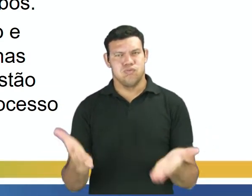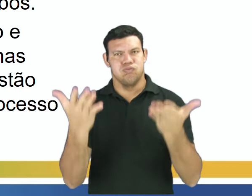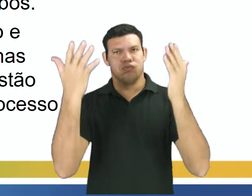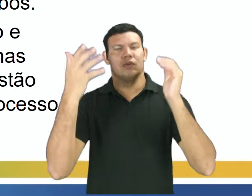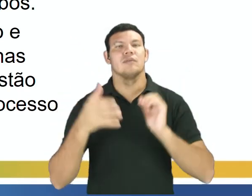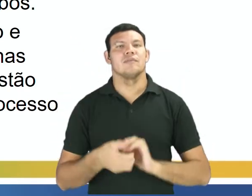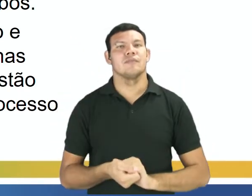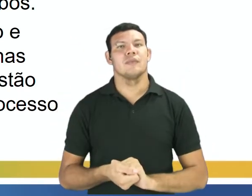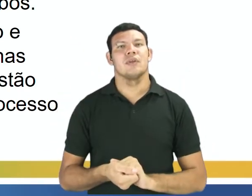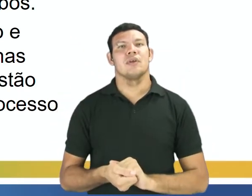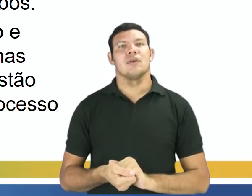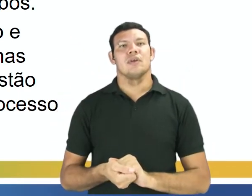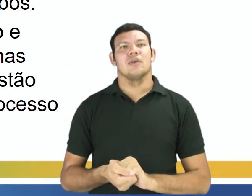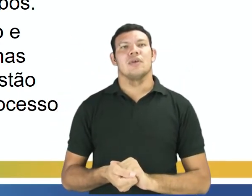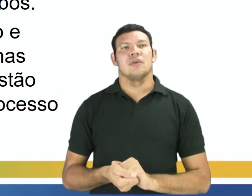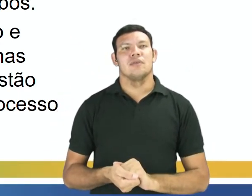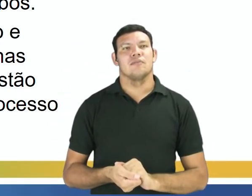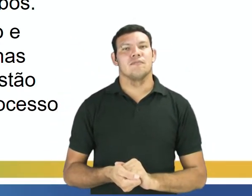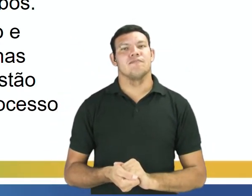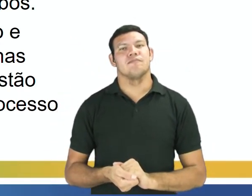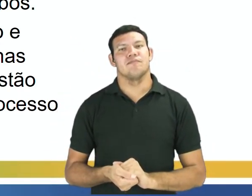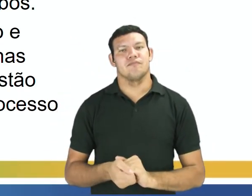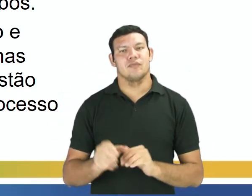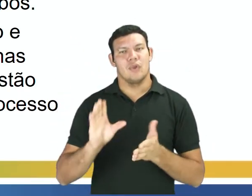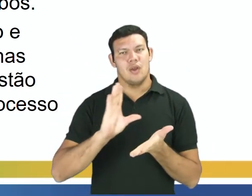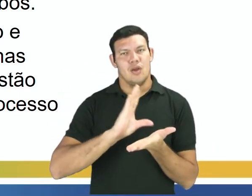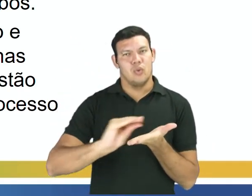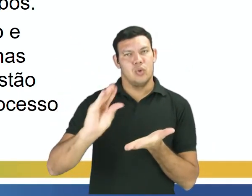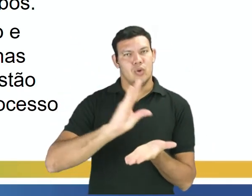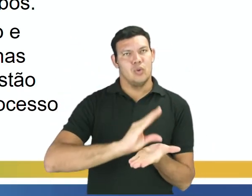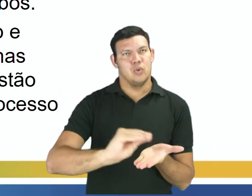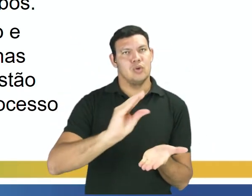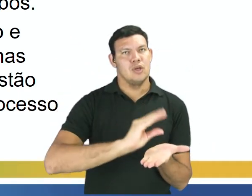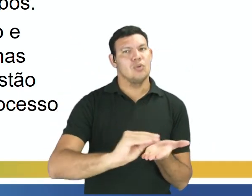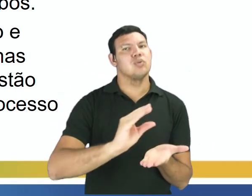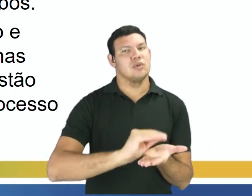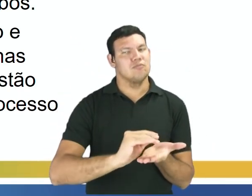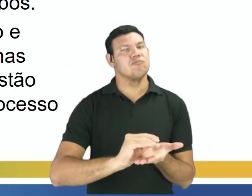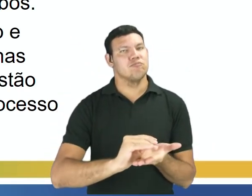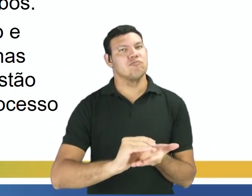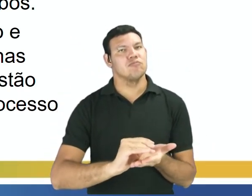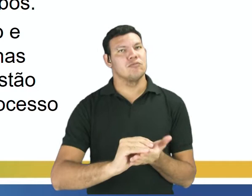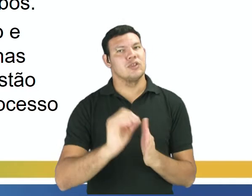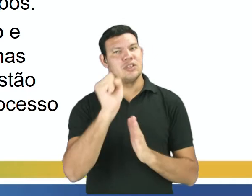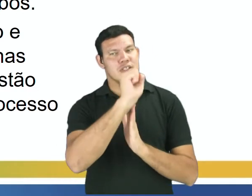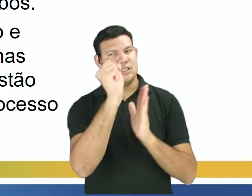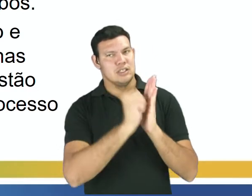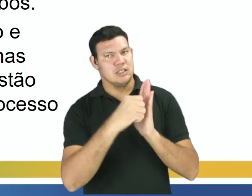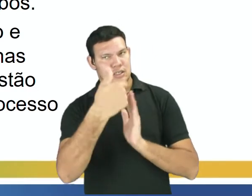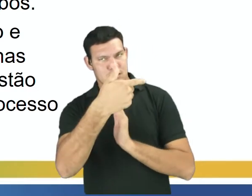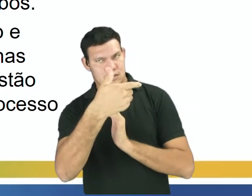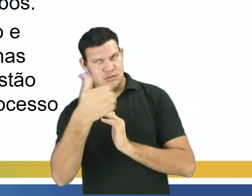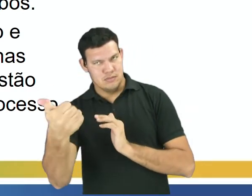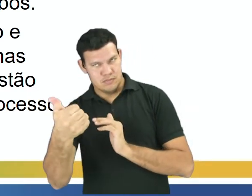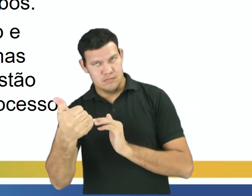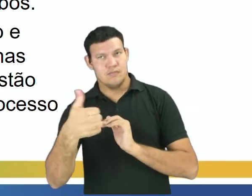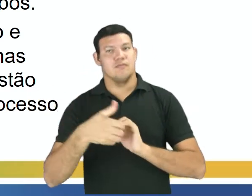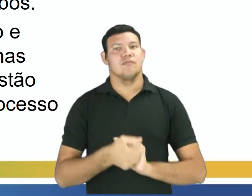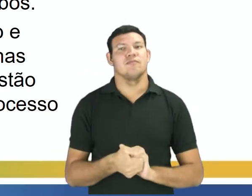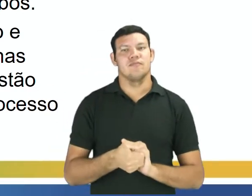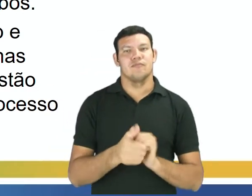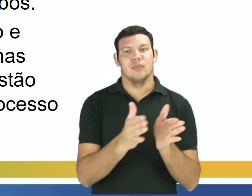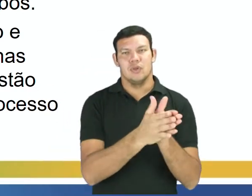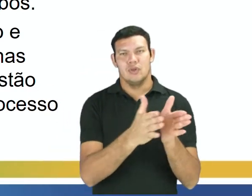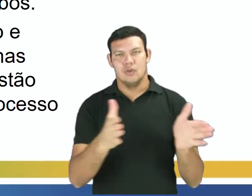e a tecnologia. Investimento basicamente nisso. Por isso o século XXI é chamado de a era